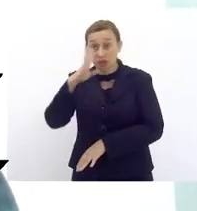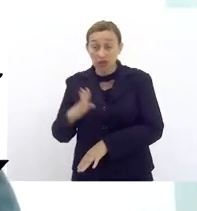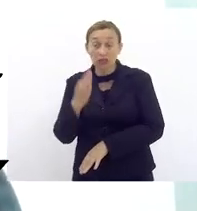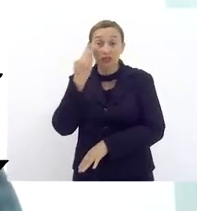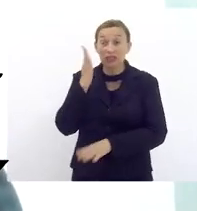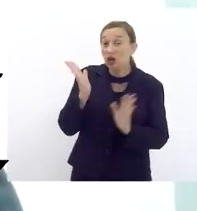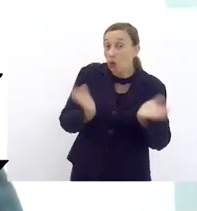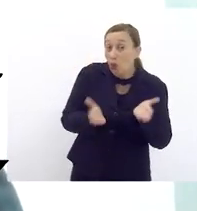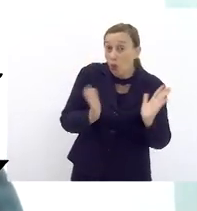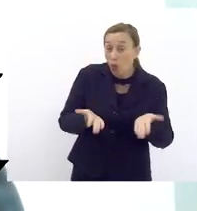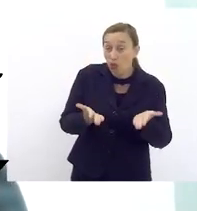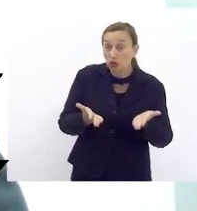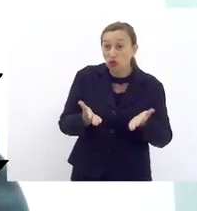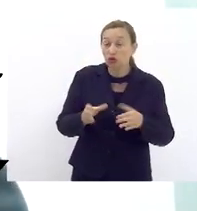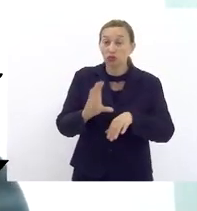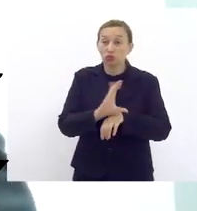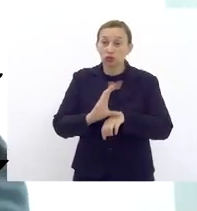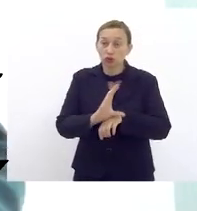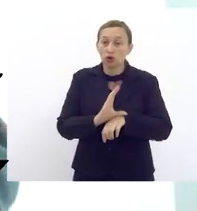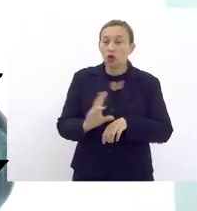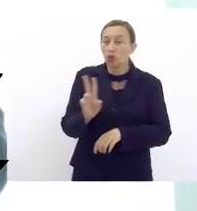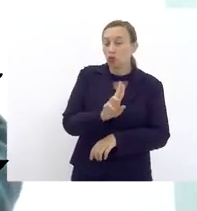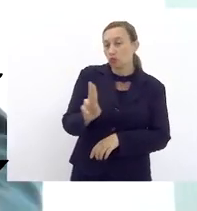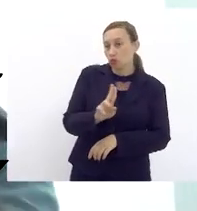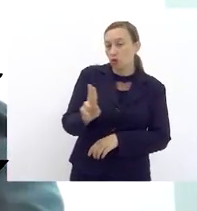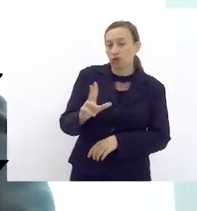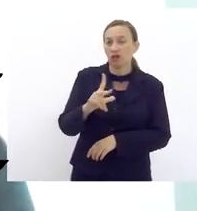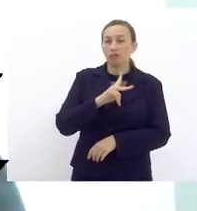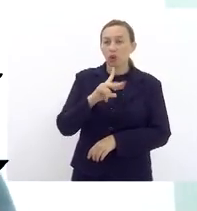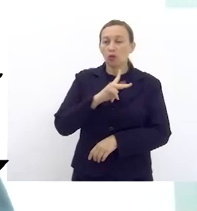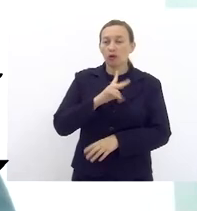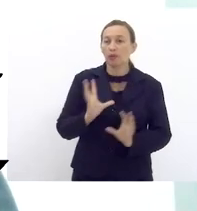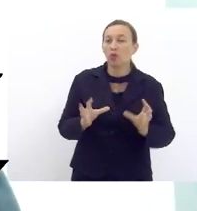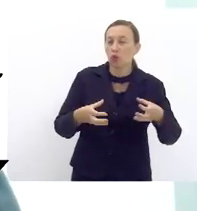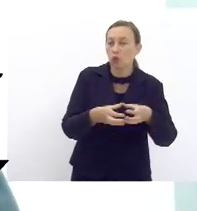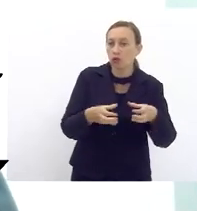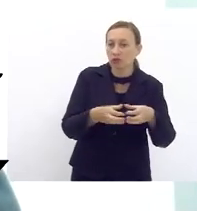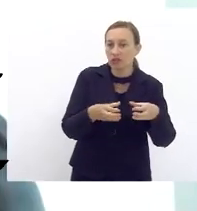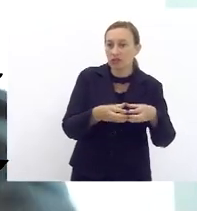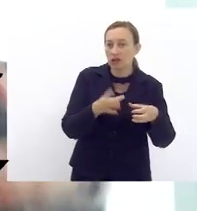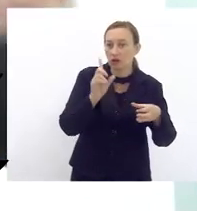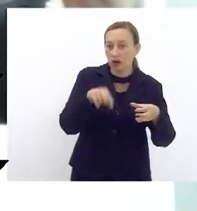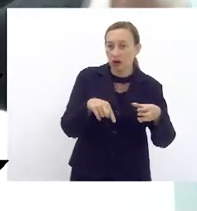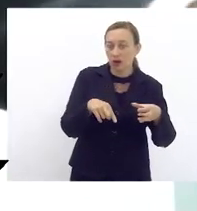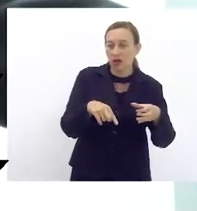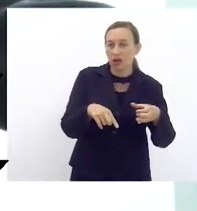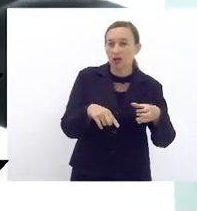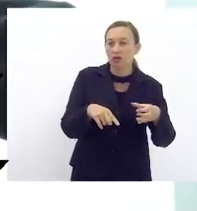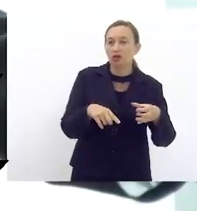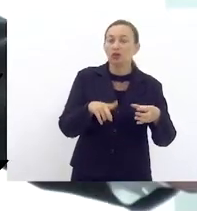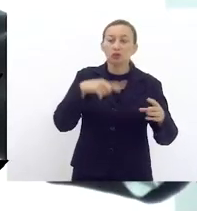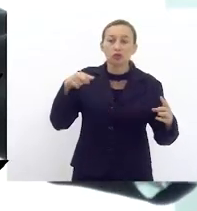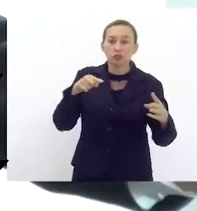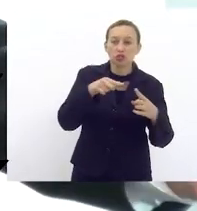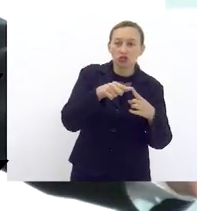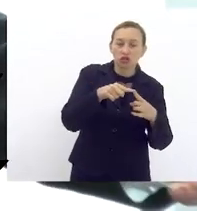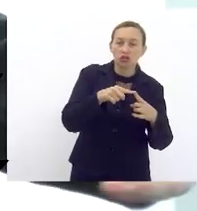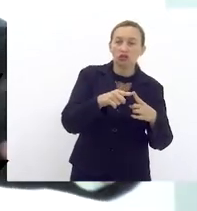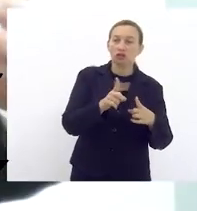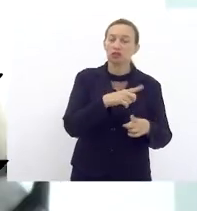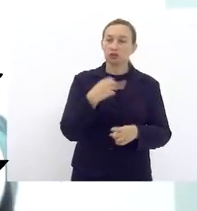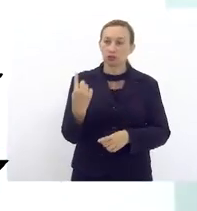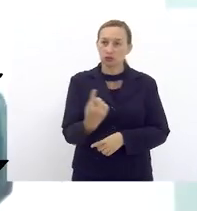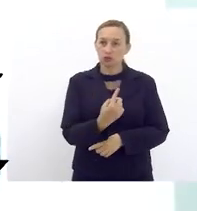ponto de vista hoje constitucional aliás é que o nome da própria da própria comissão que está aqui montada tem a ver com um dos objetivos da nossa república